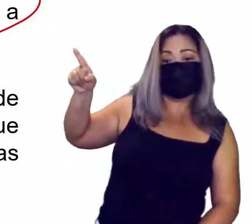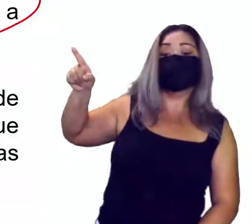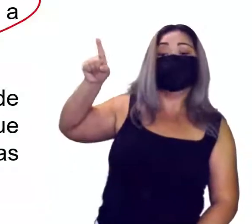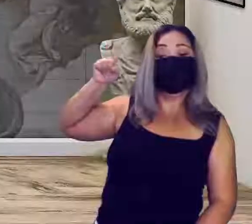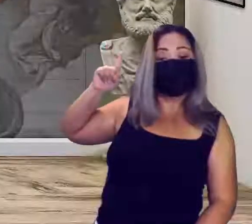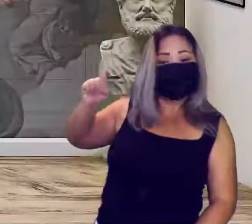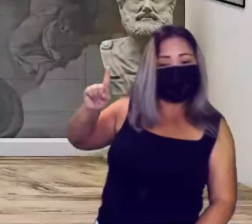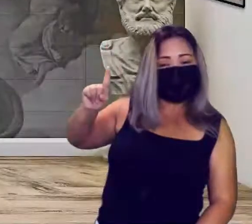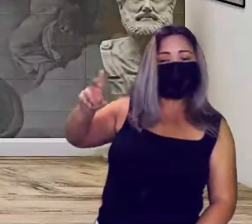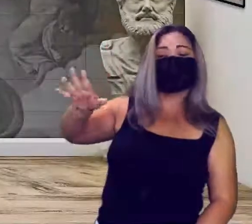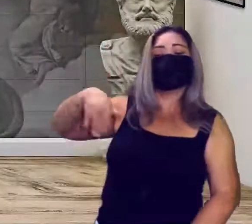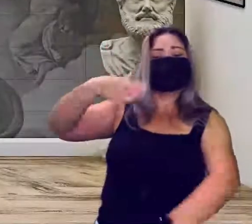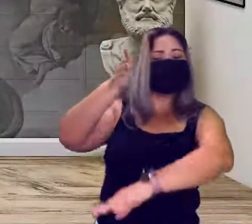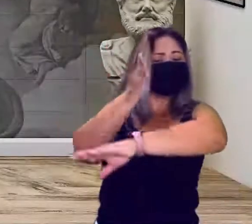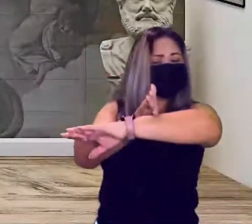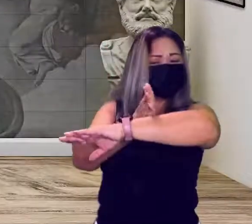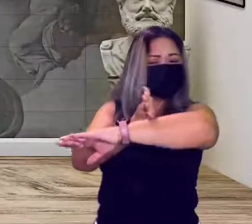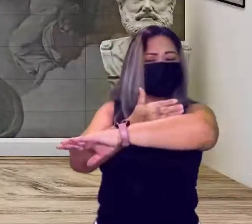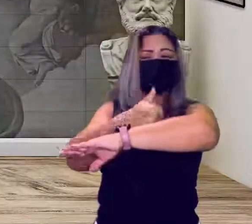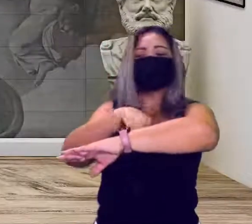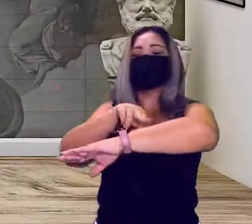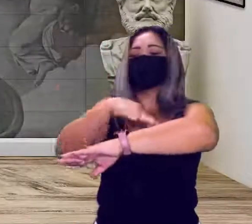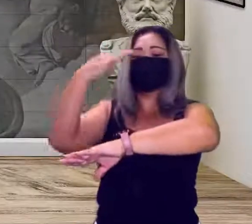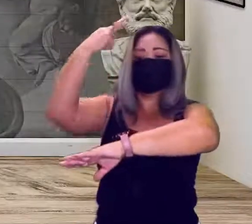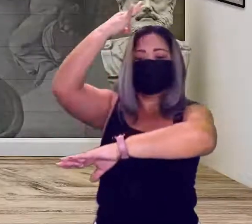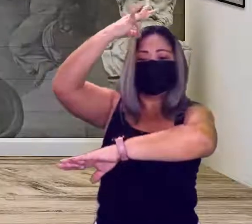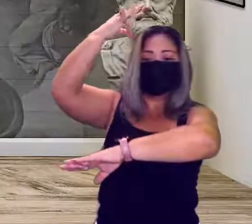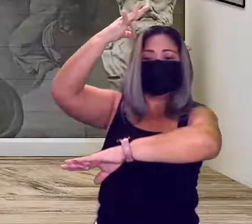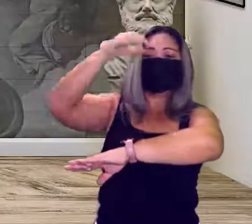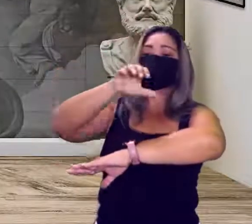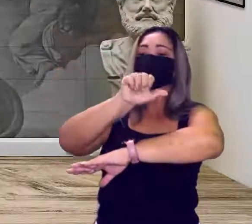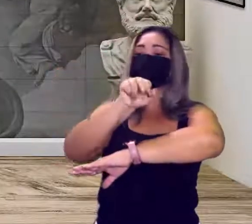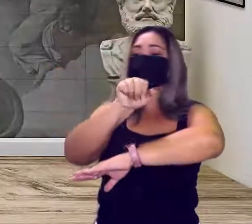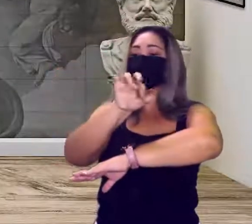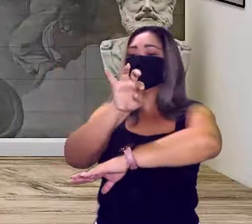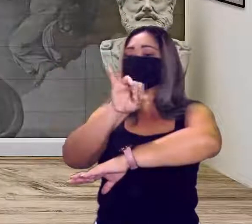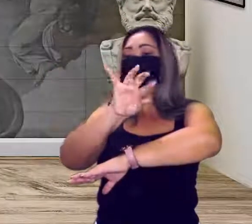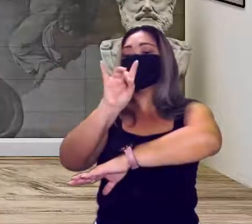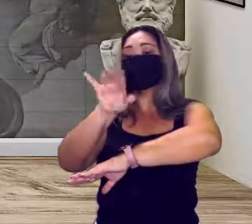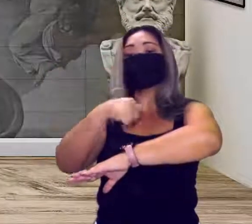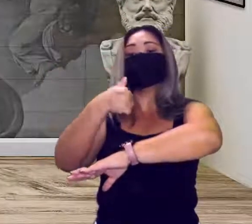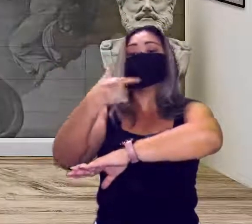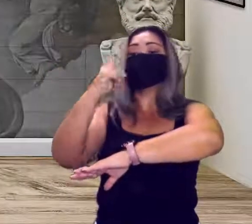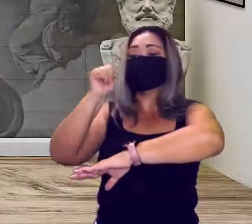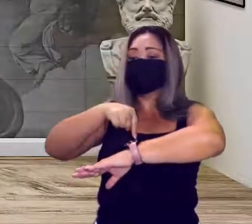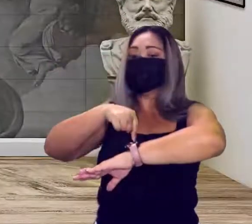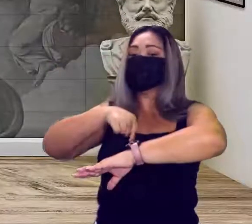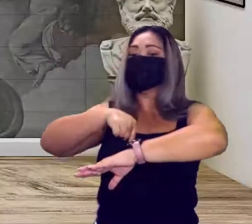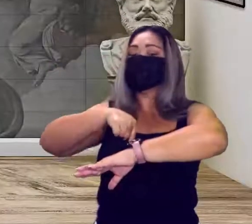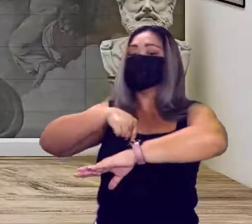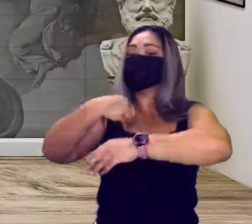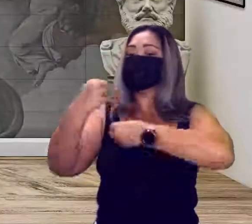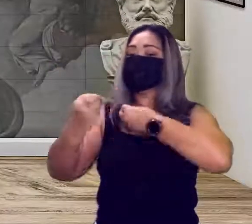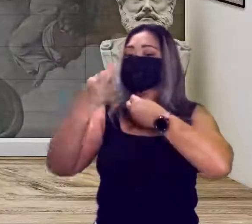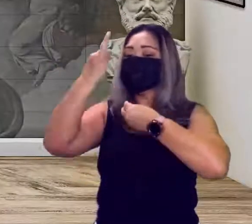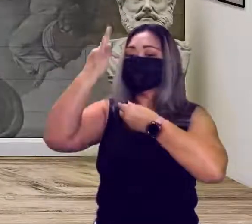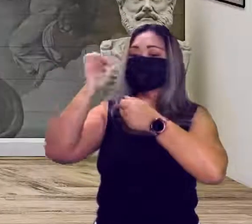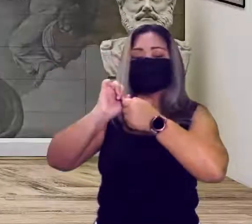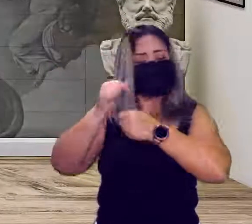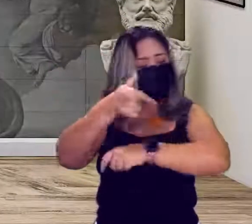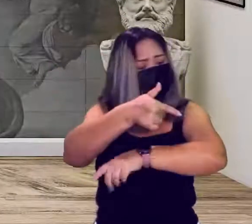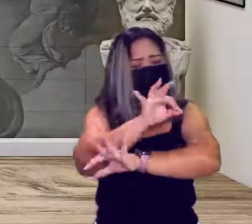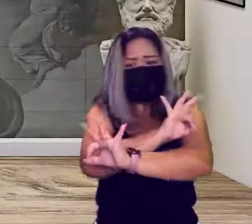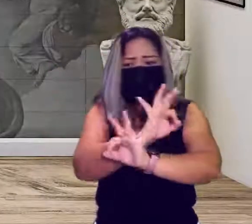inclusive lá na Idade Média, Santo Agostinho, Tomás de Aquino, eles analisaram a questão da contingência. Como se algo não